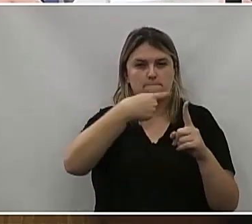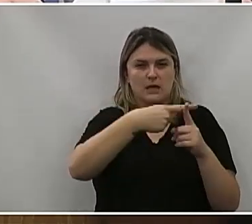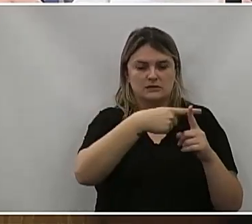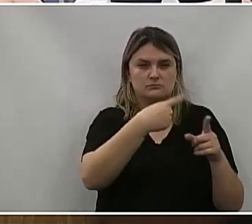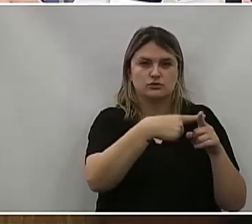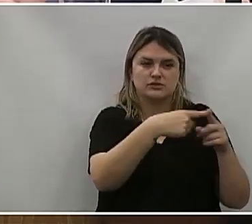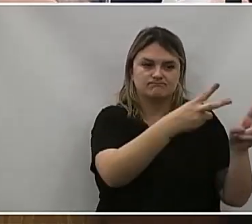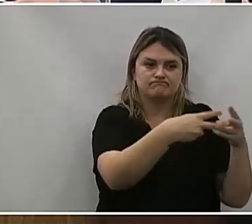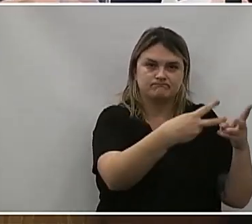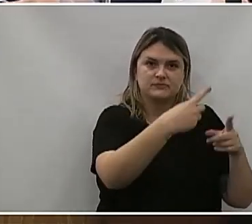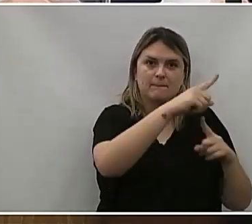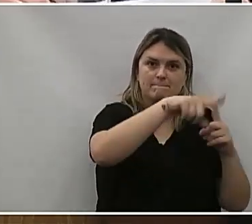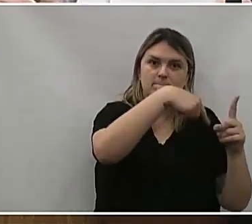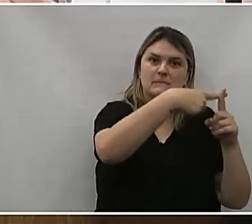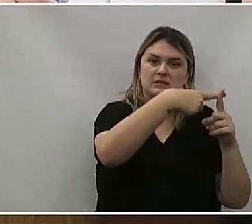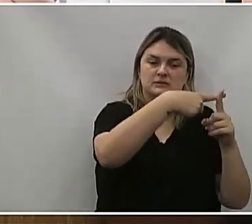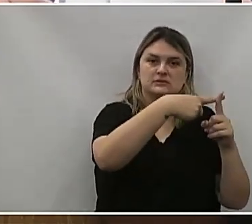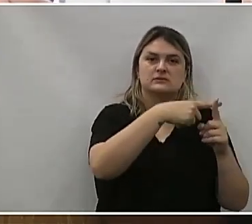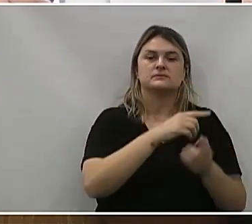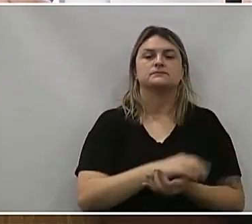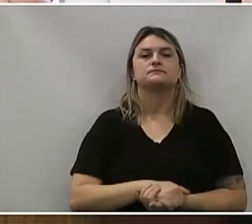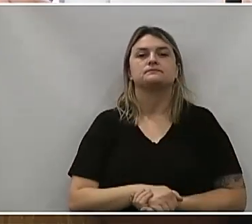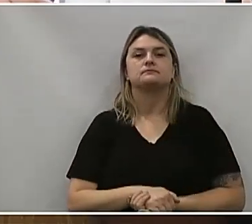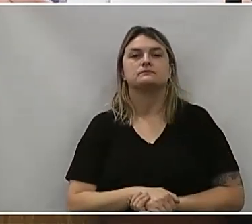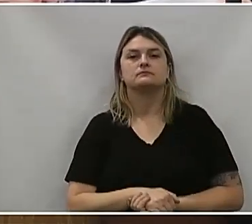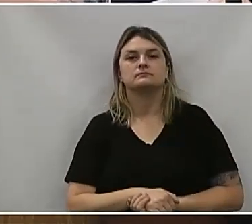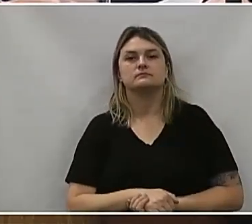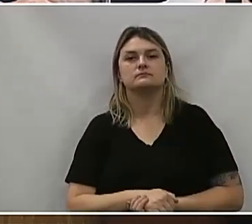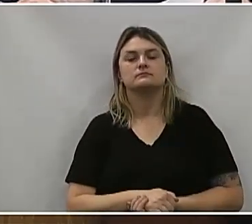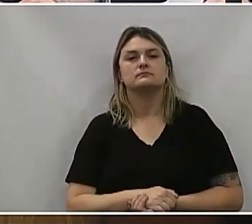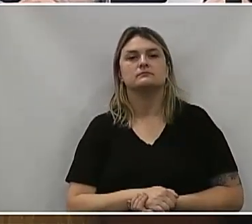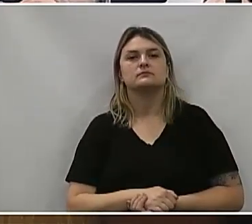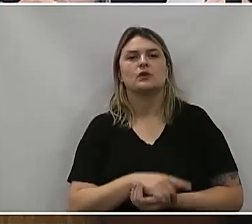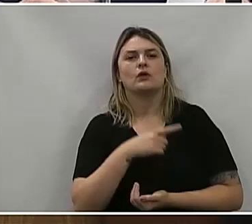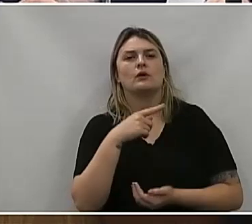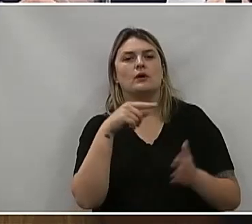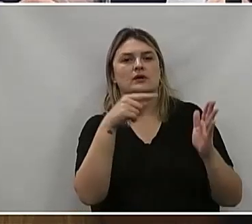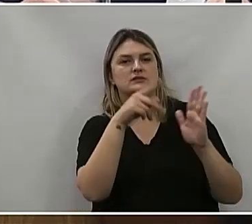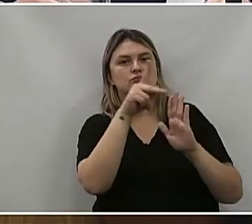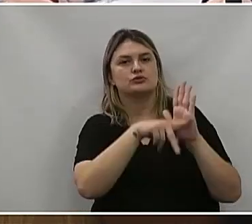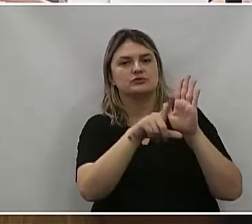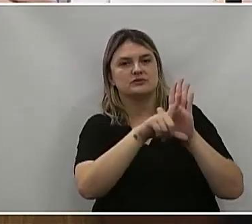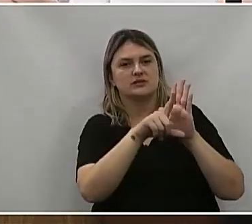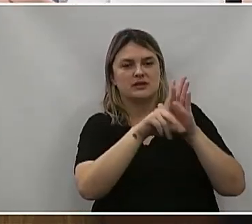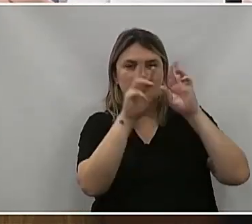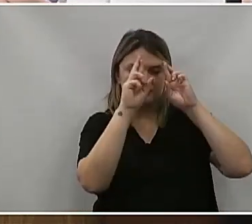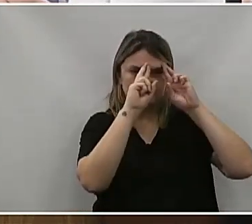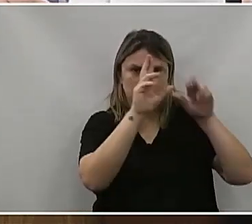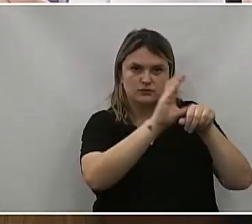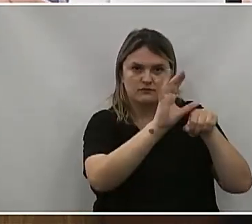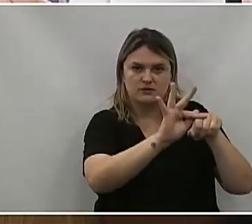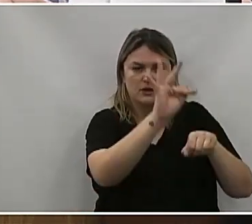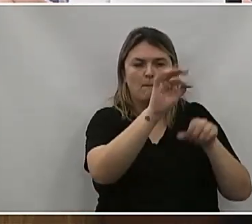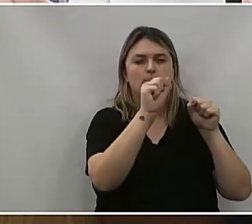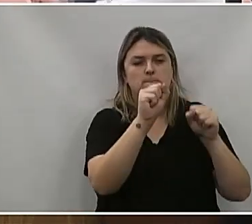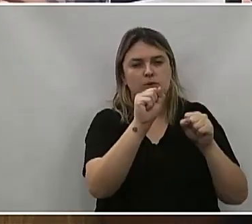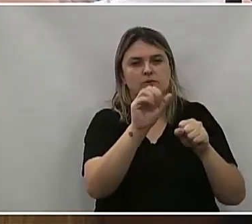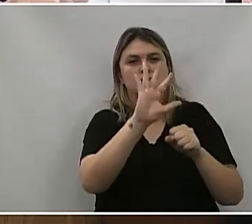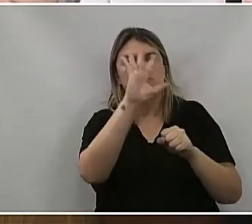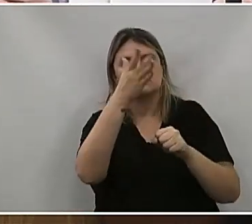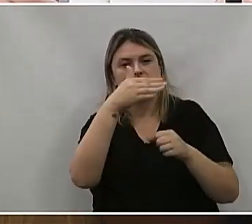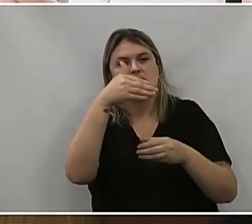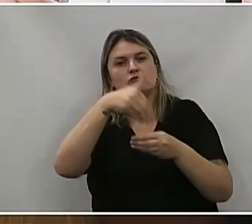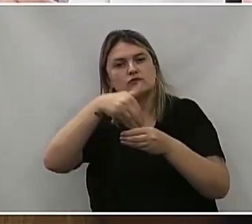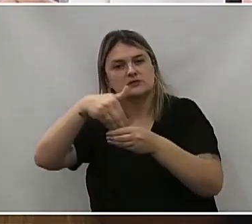proveniente de excesso de arrecadação na fonte de recursos livres. Fundamentação: o projeto de lei é legal e constitucional, devendo mesmo seguir para a votação em